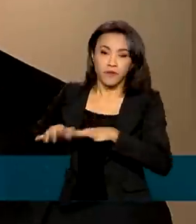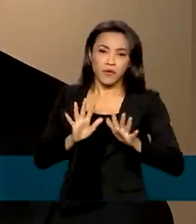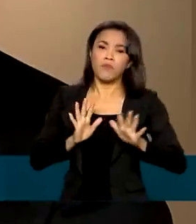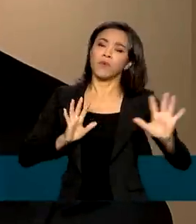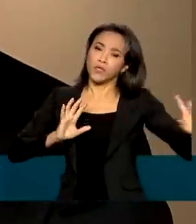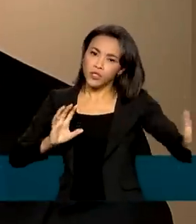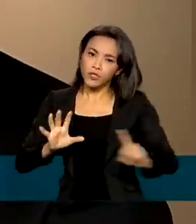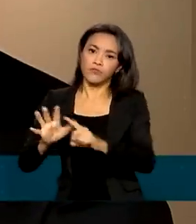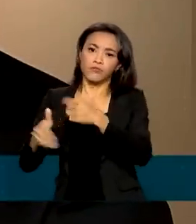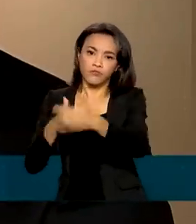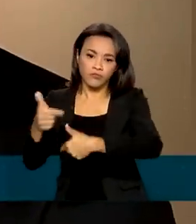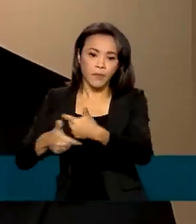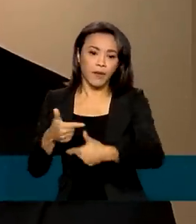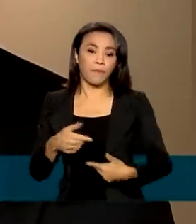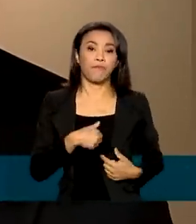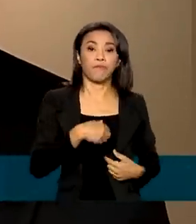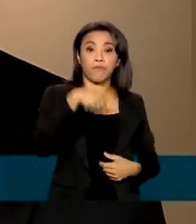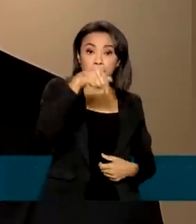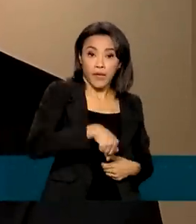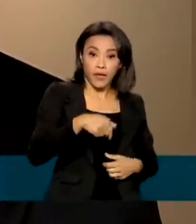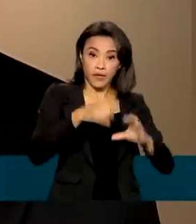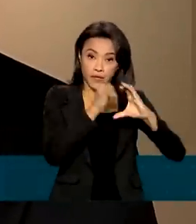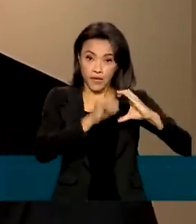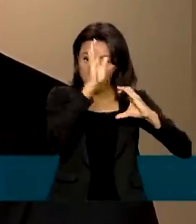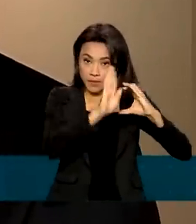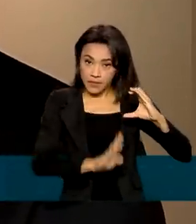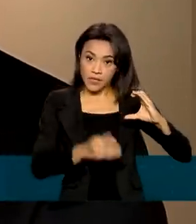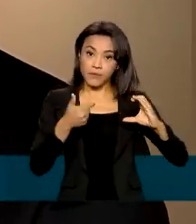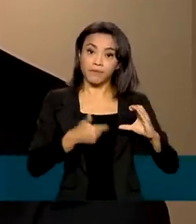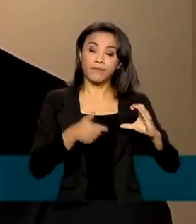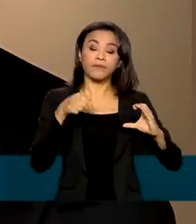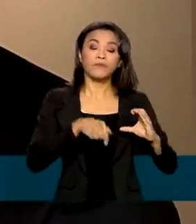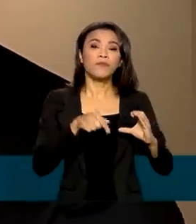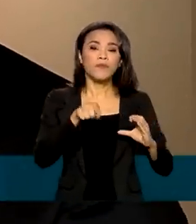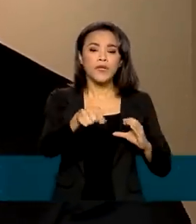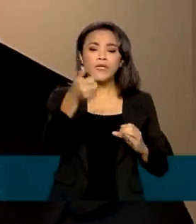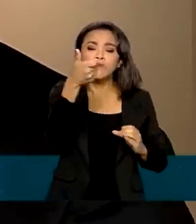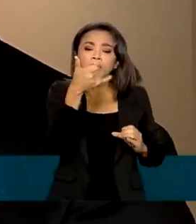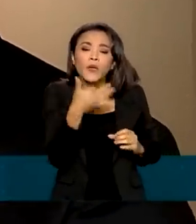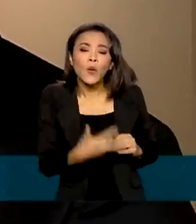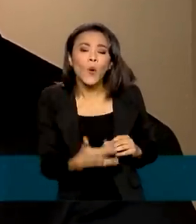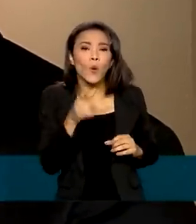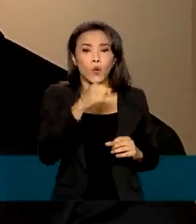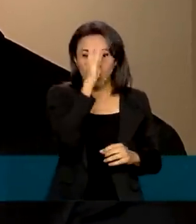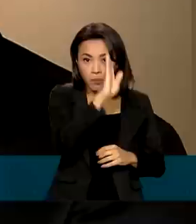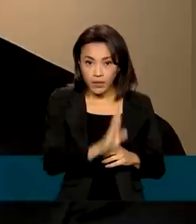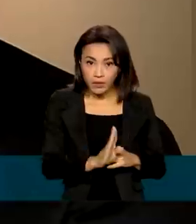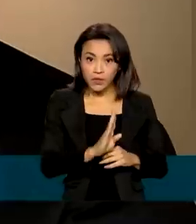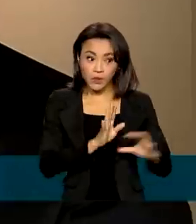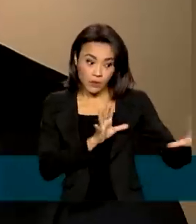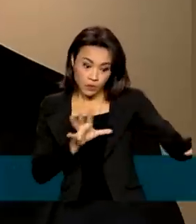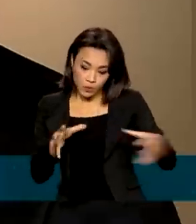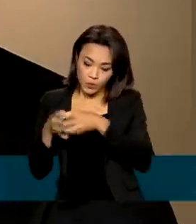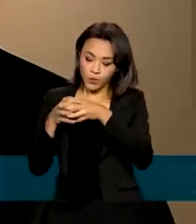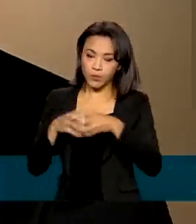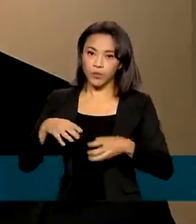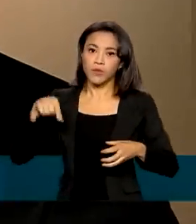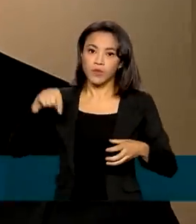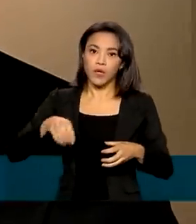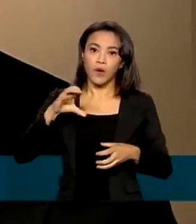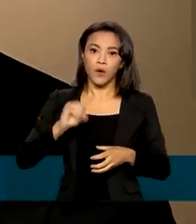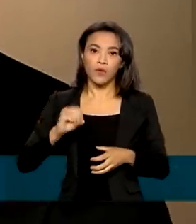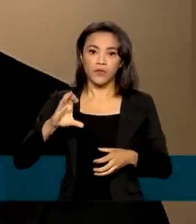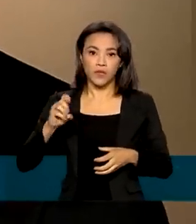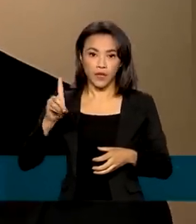Em entrevista à empresa Brasil de Comunicação, o chanceler Carlos França disse que a entrada do Brasil na organização vai estimular